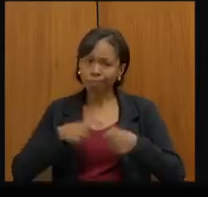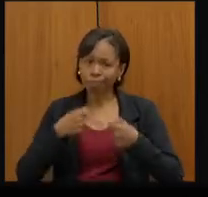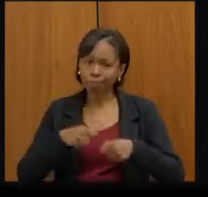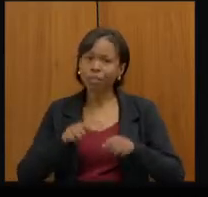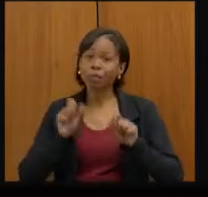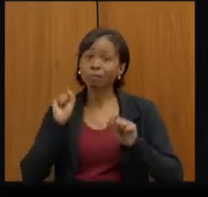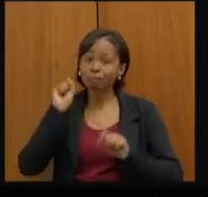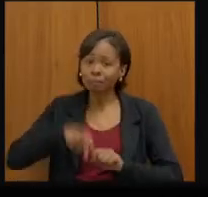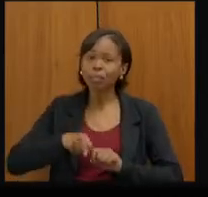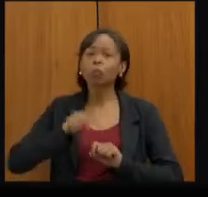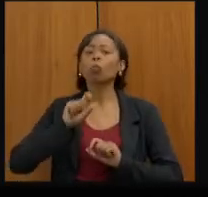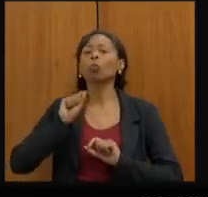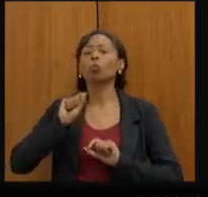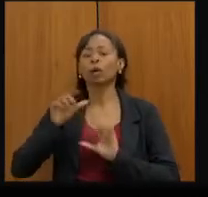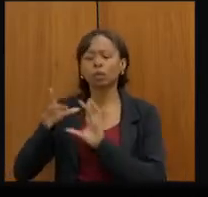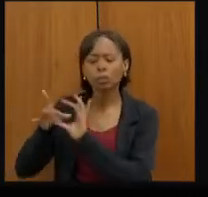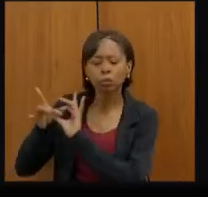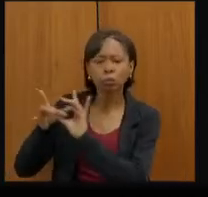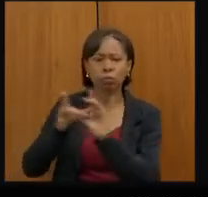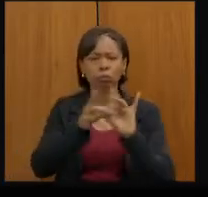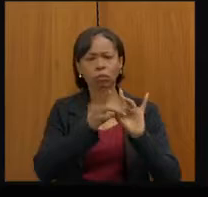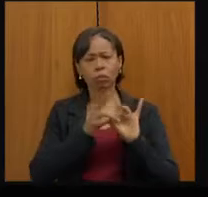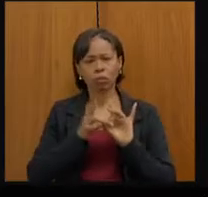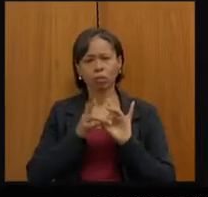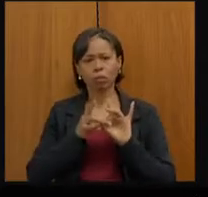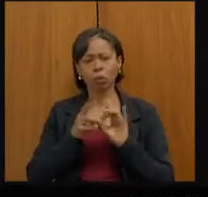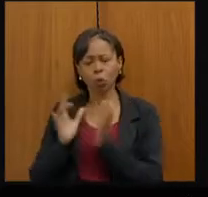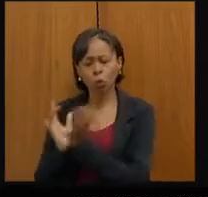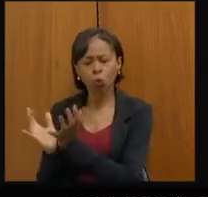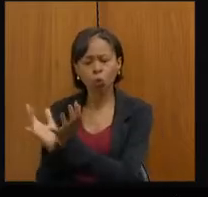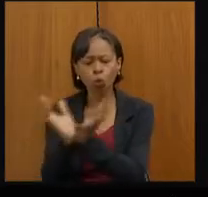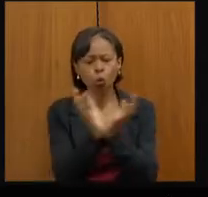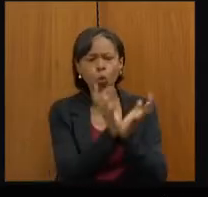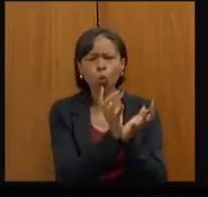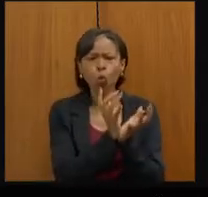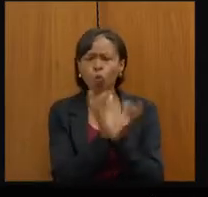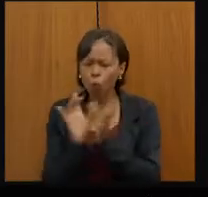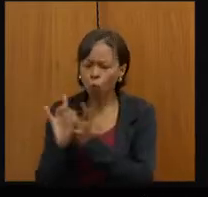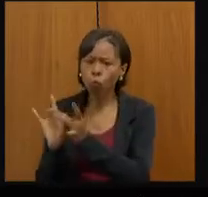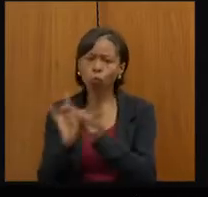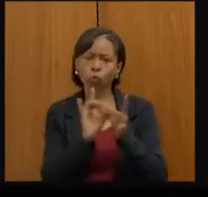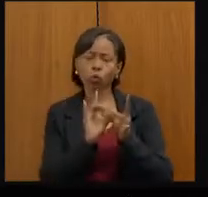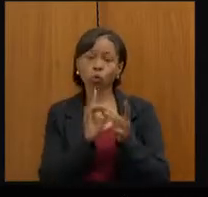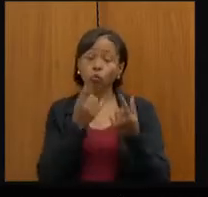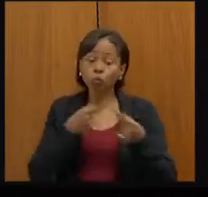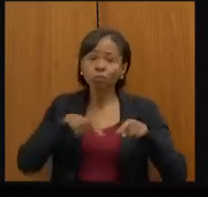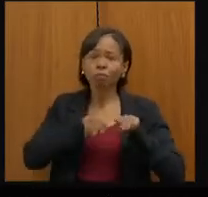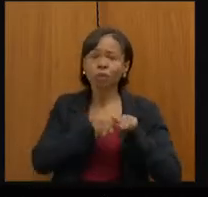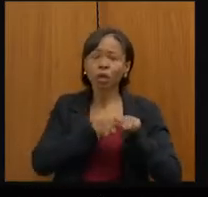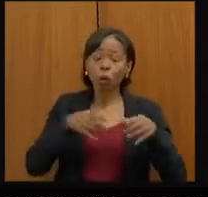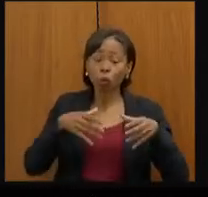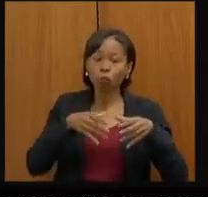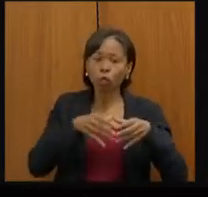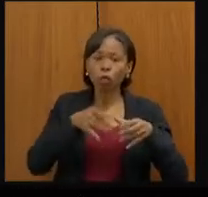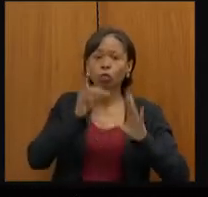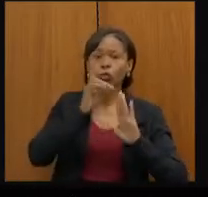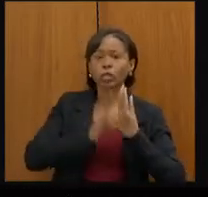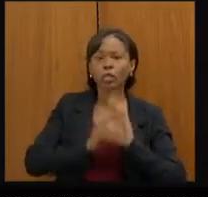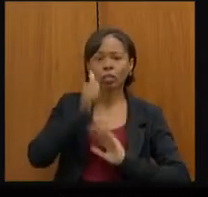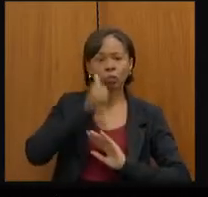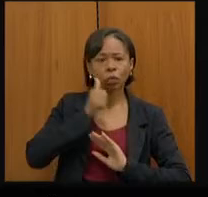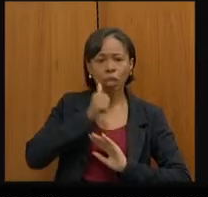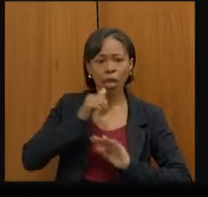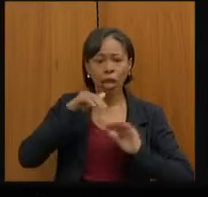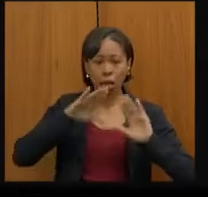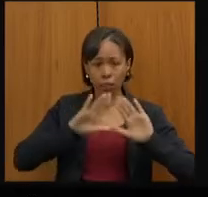unirmos unir todas as redes junto com a comissão dos direitos da mulher na assembleia